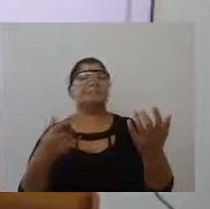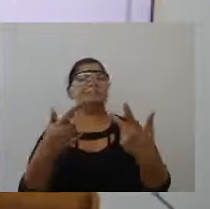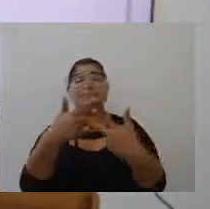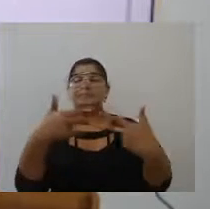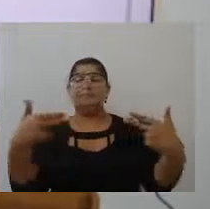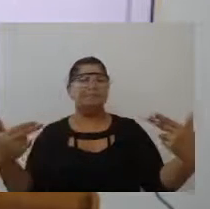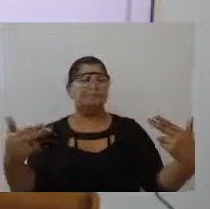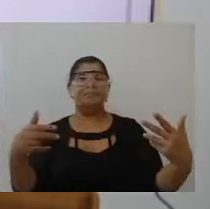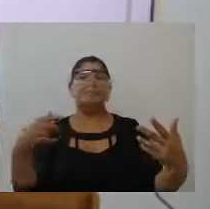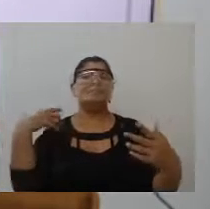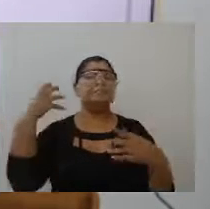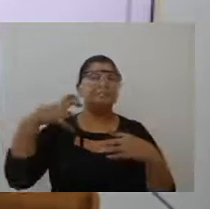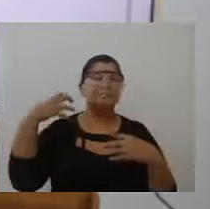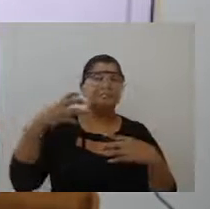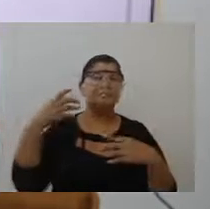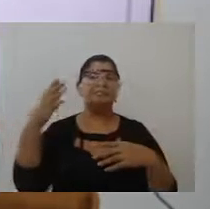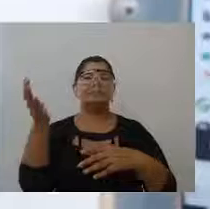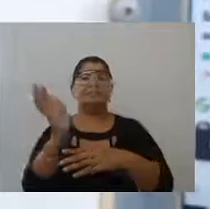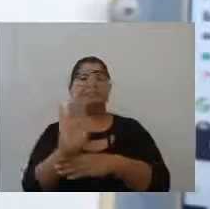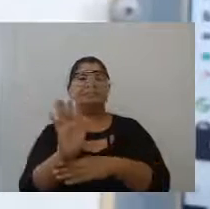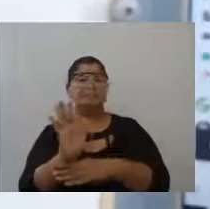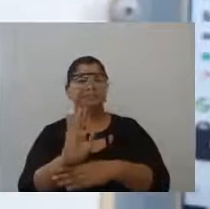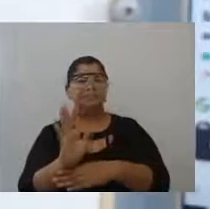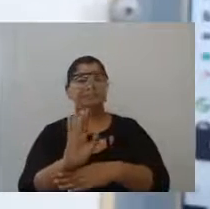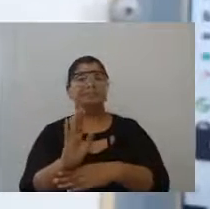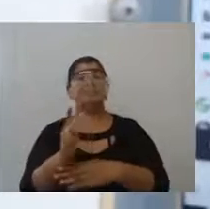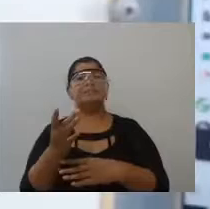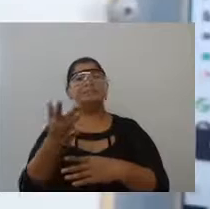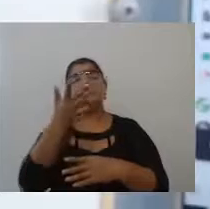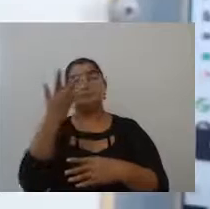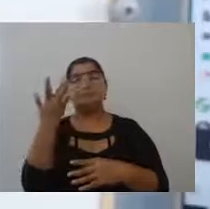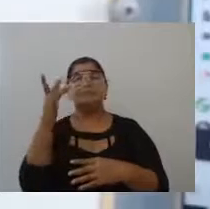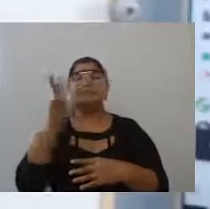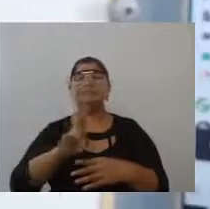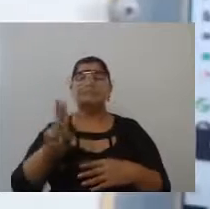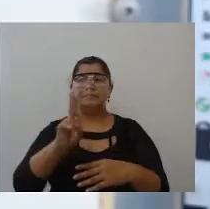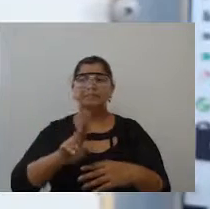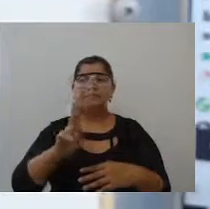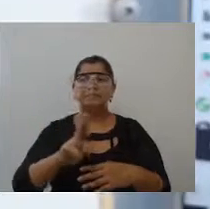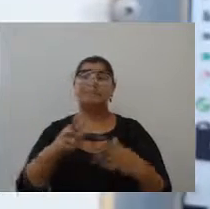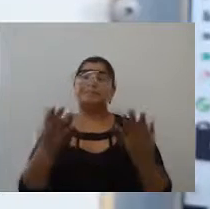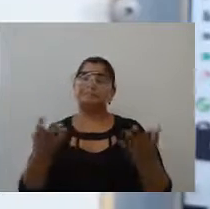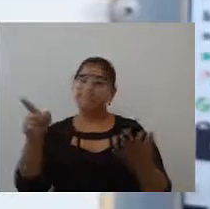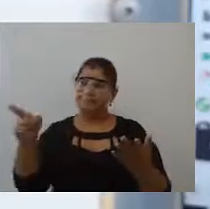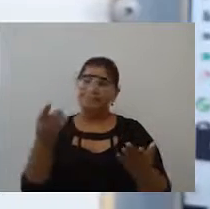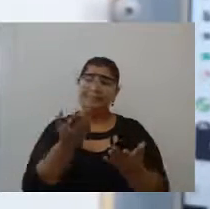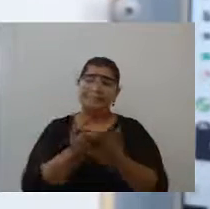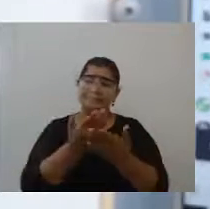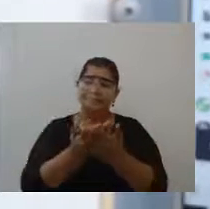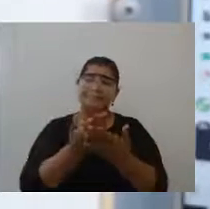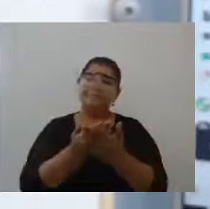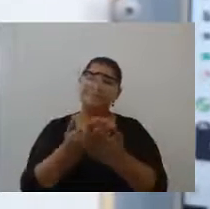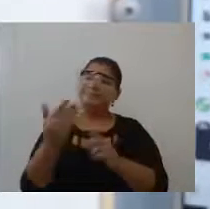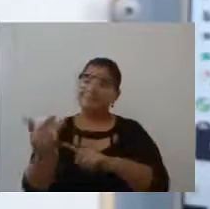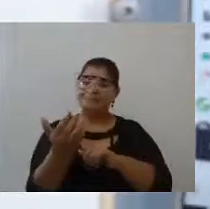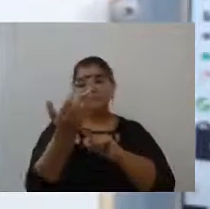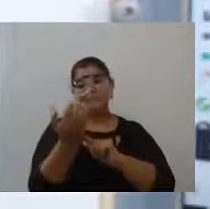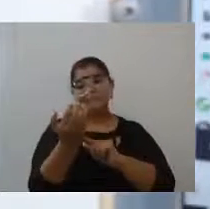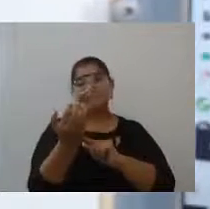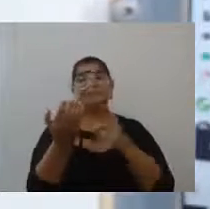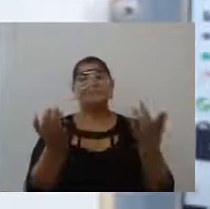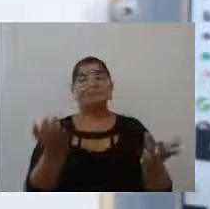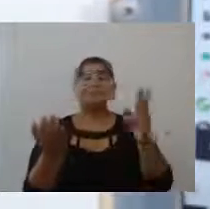série de coisas, para ouvir música, para assistir filme. Tem gente que certamente está assistindo aqui essa aula pelo celular,